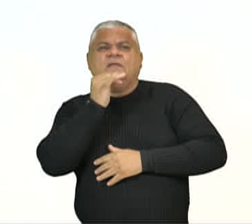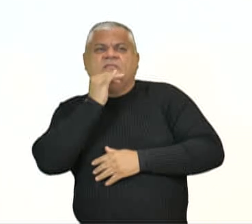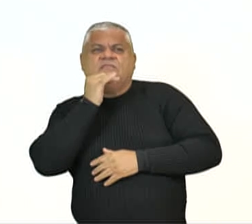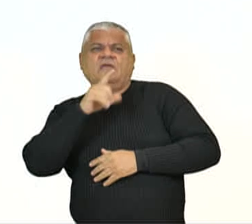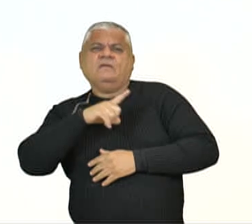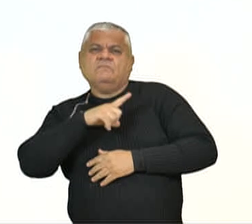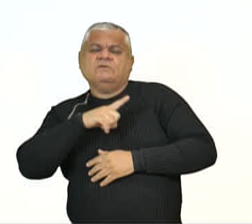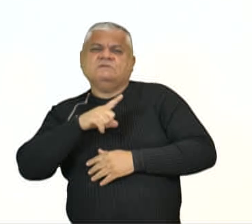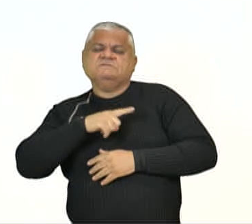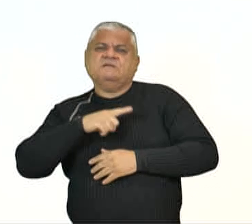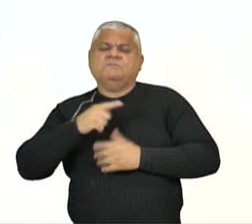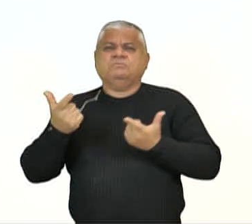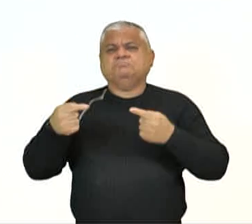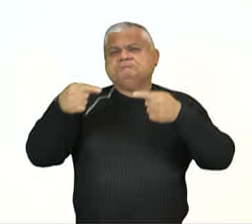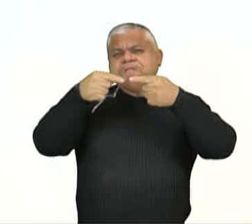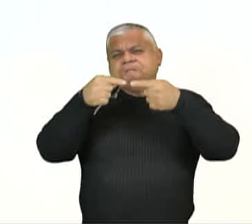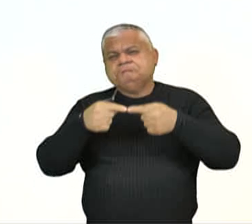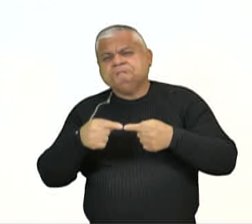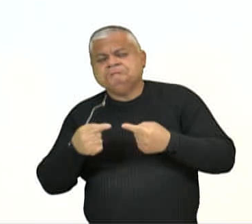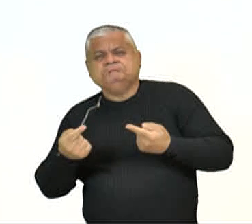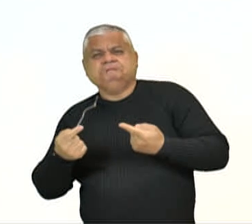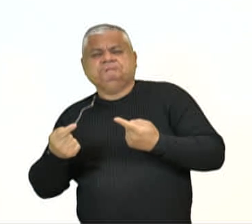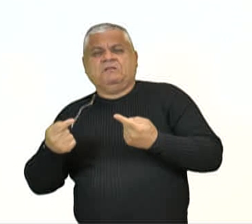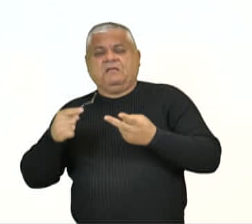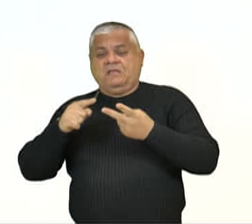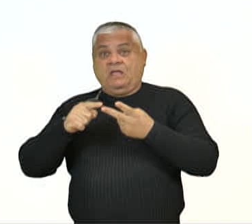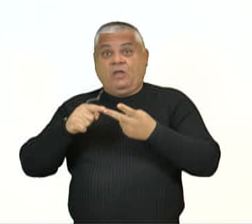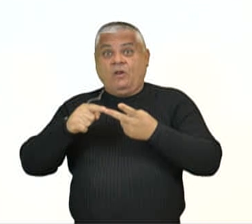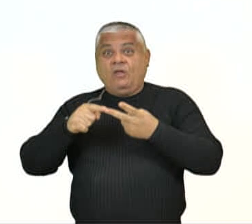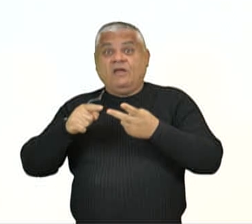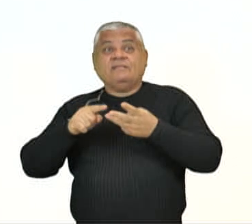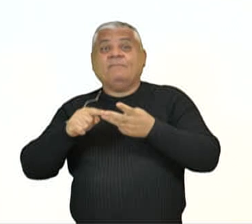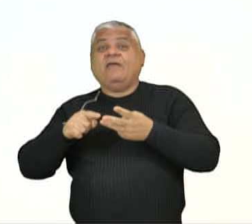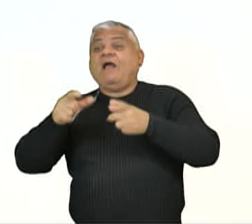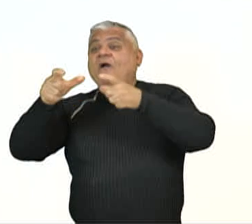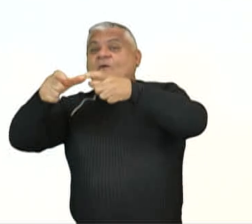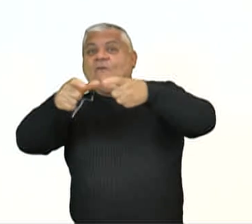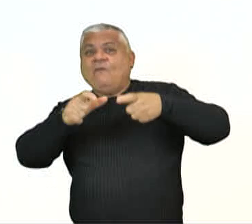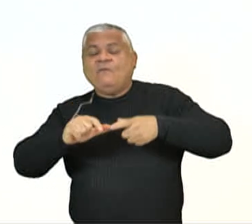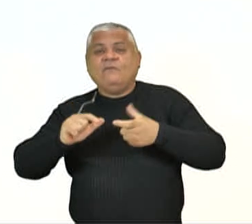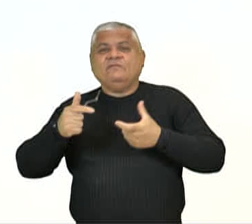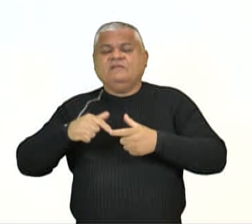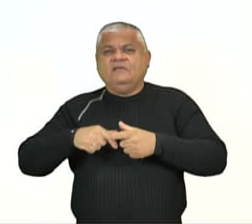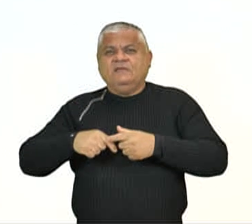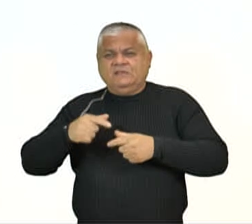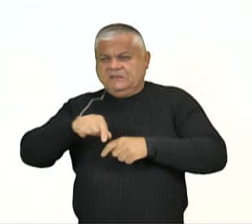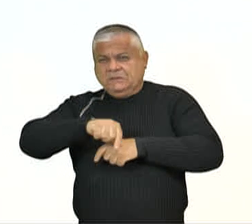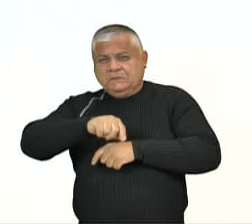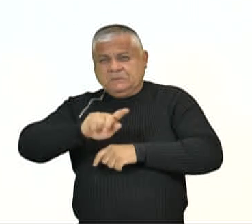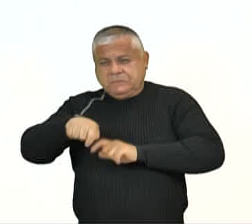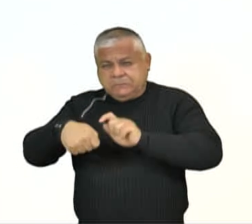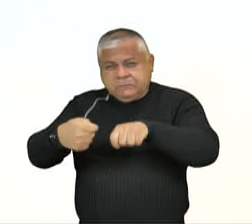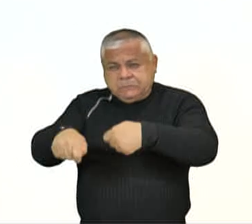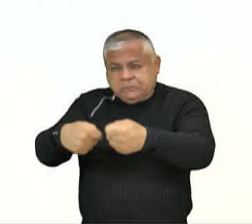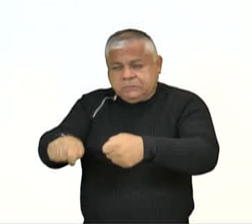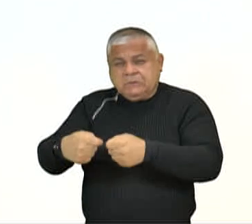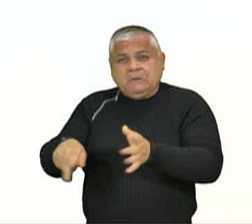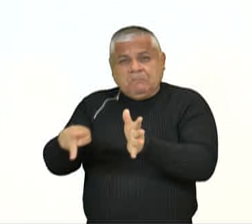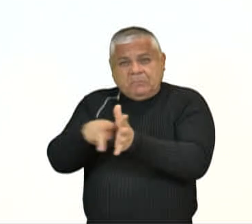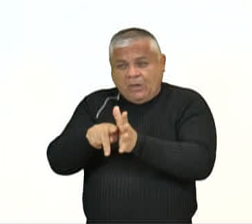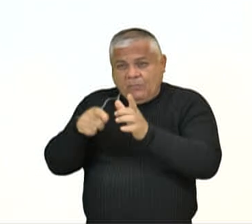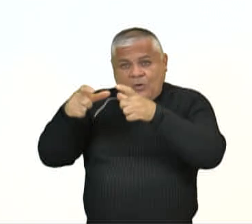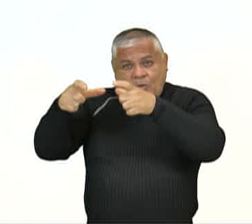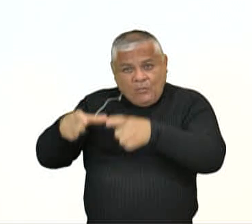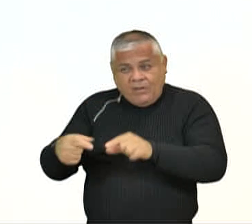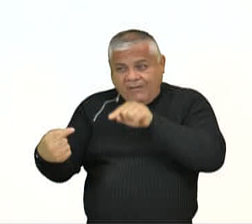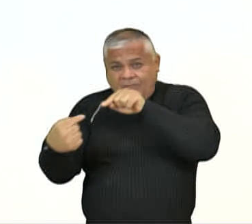pressões ambientais diferentes, ambientes diferentes, aonde os indivíduos que apresentam as características favoráveis para aquele